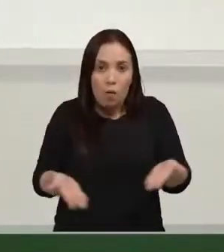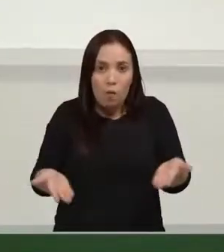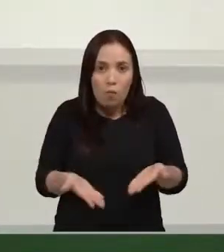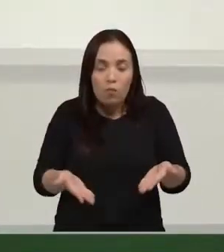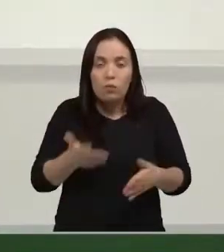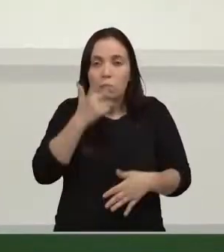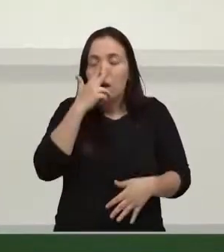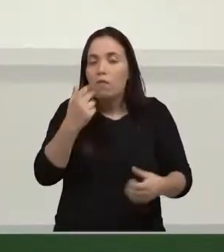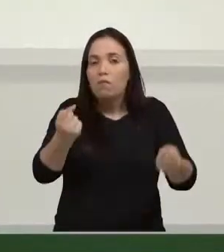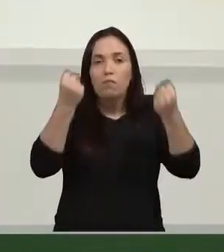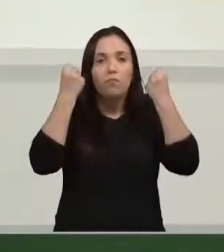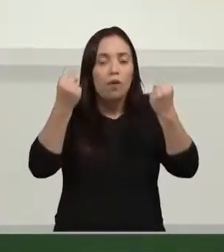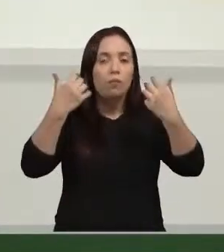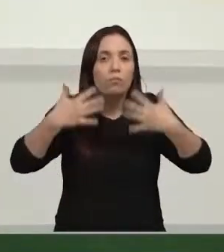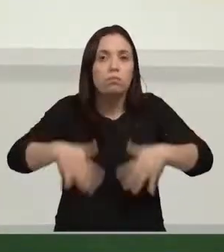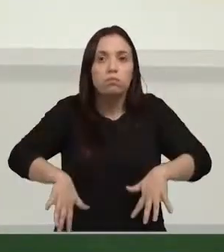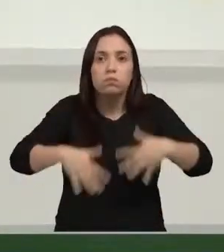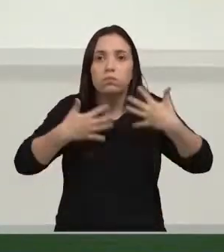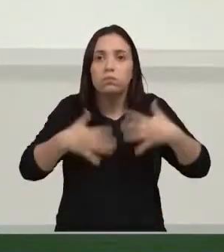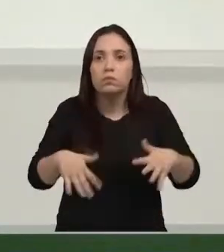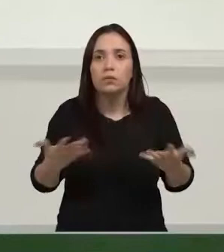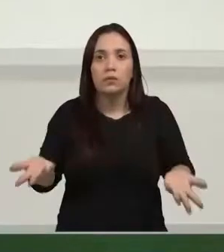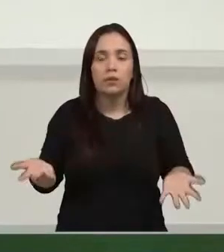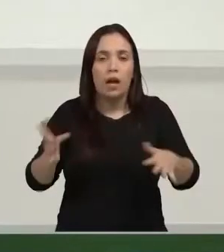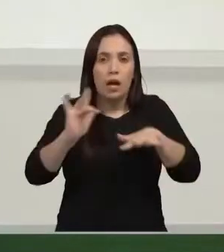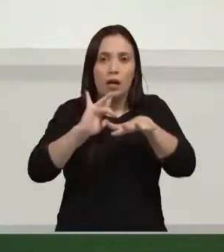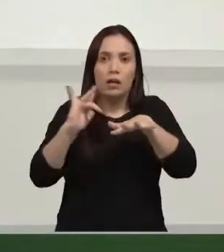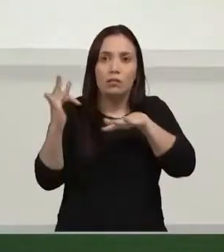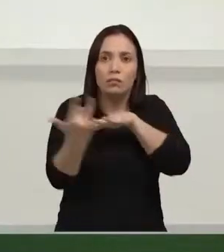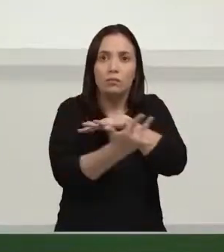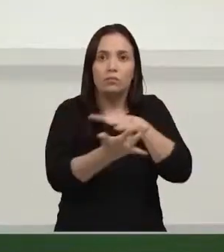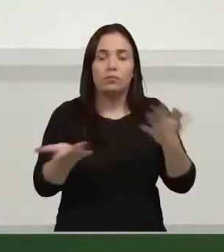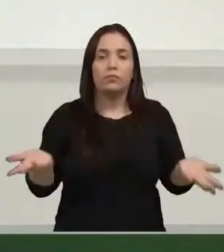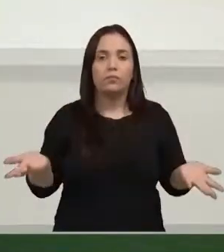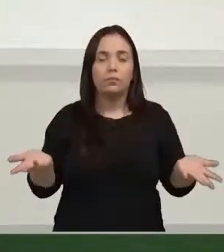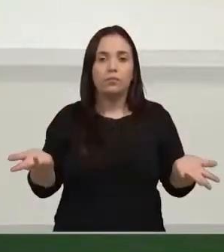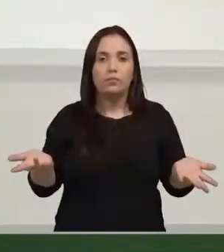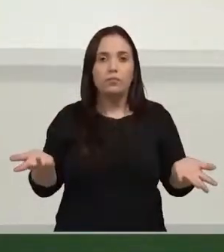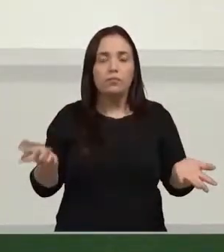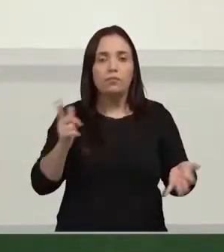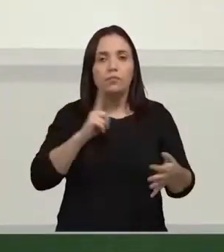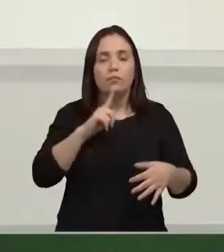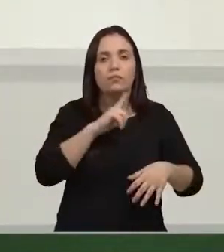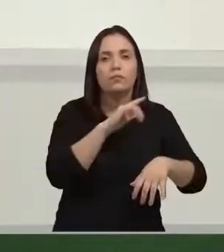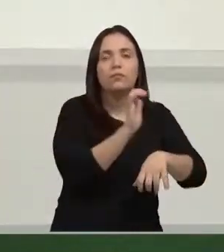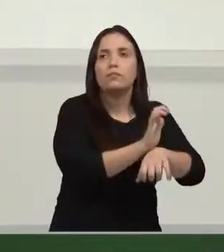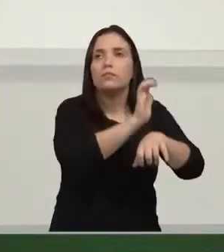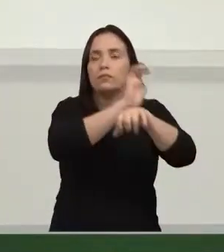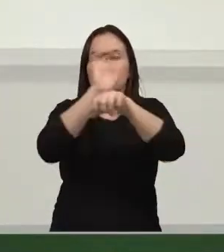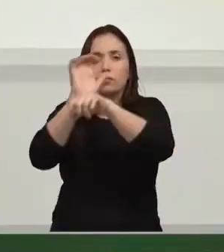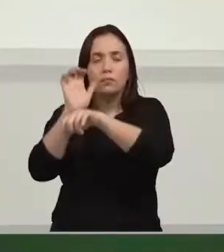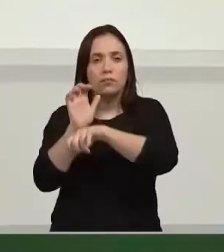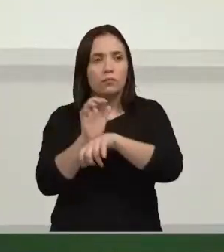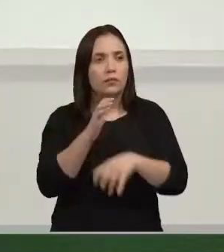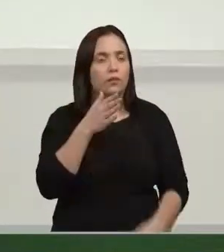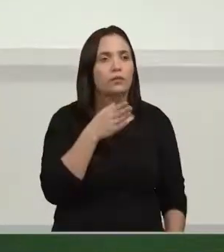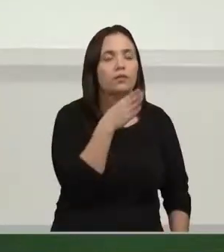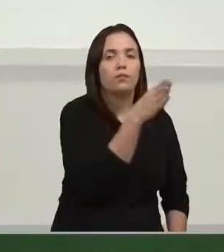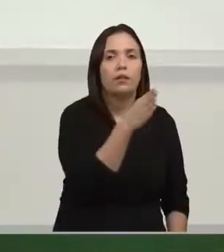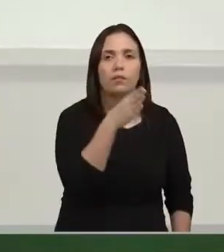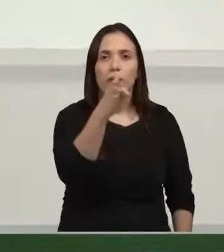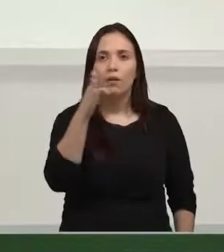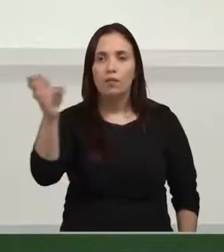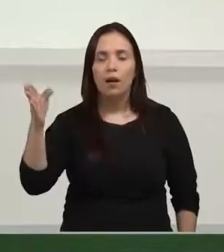Fundo partidário, fundo eleitoral. Se isso vai influenciar, não. Porque o grande palanque eleitoral no Brasil tem